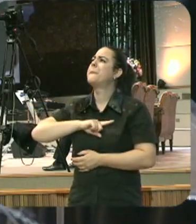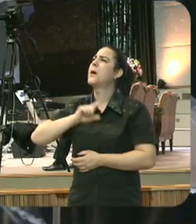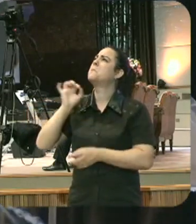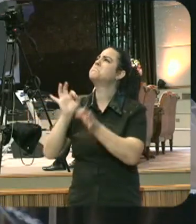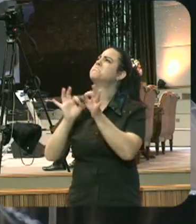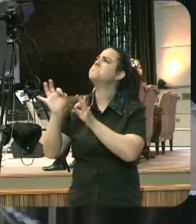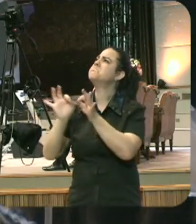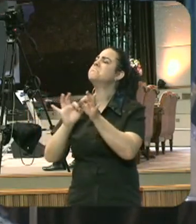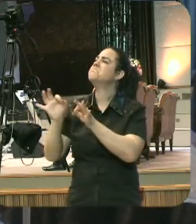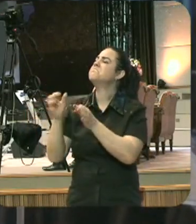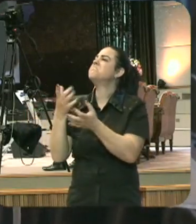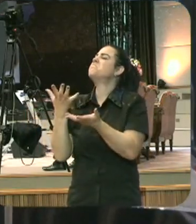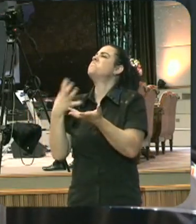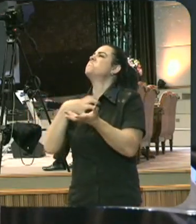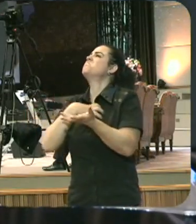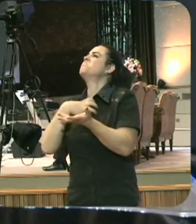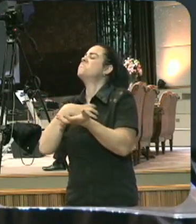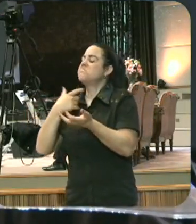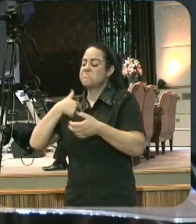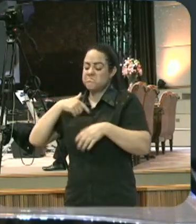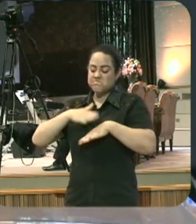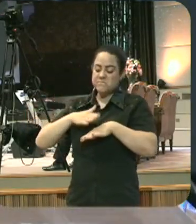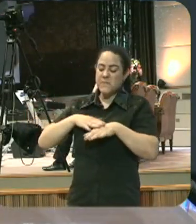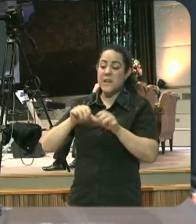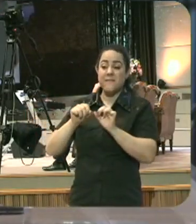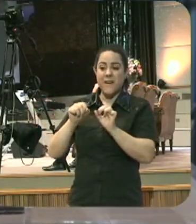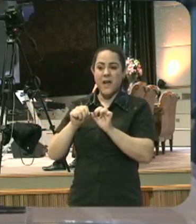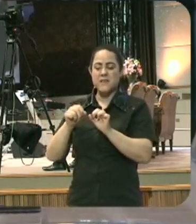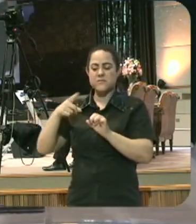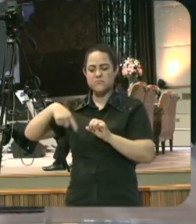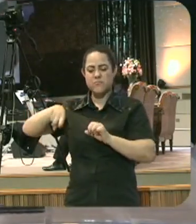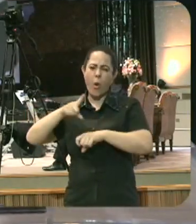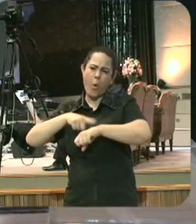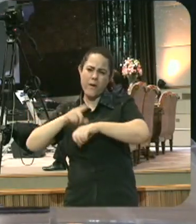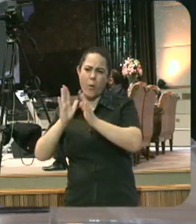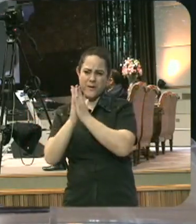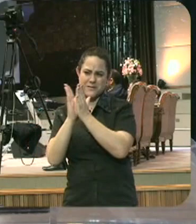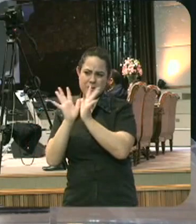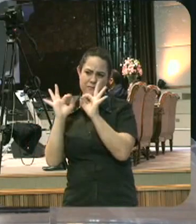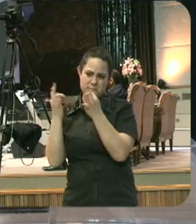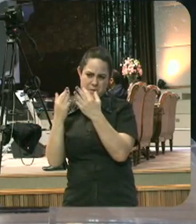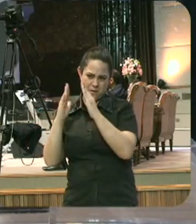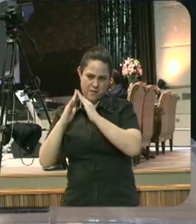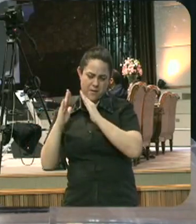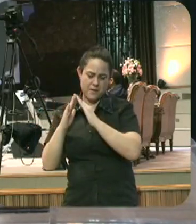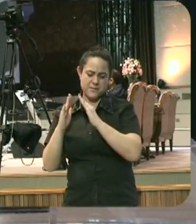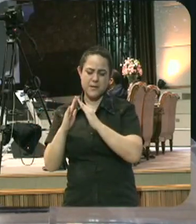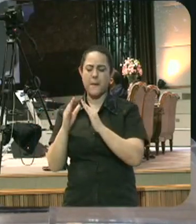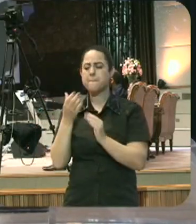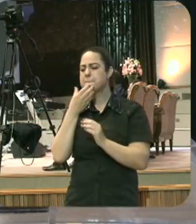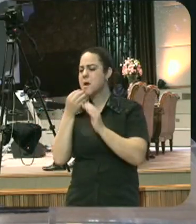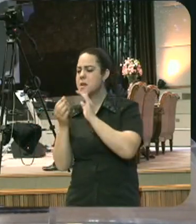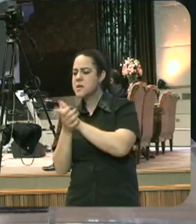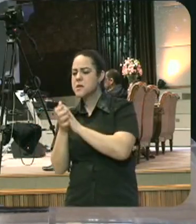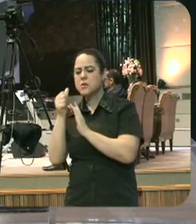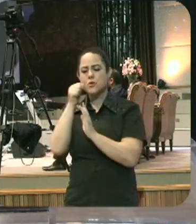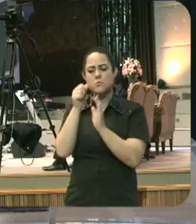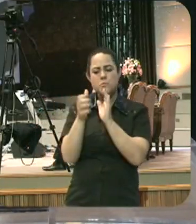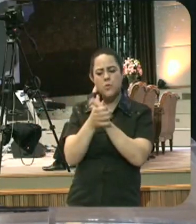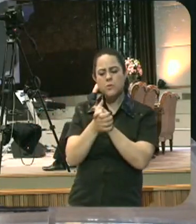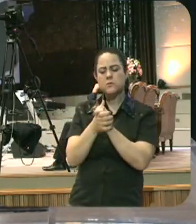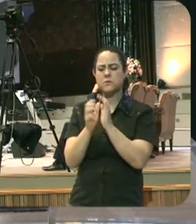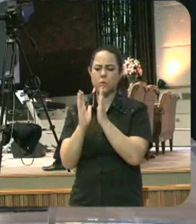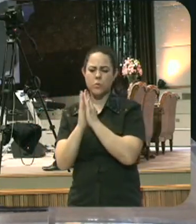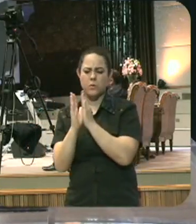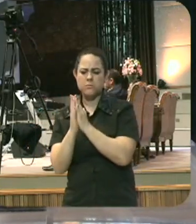Senhor está fazendo? O que o Senhor quer que eu faça? E eles estavam lá no seu momento de oração, ele, o marido e a esposa